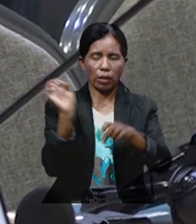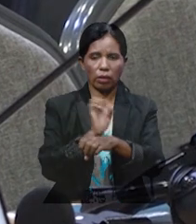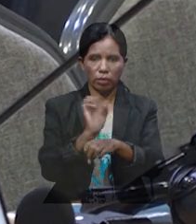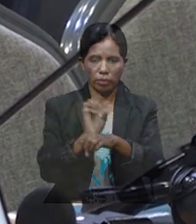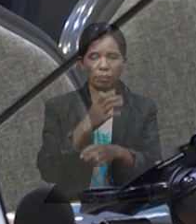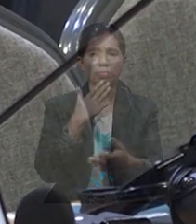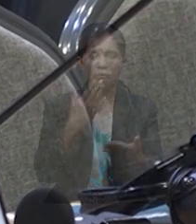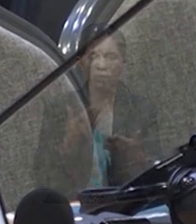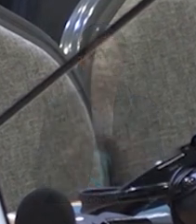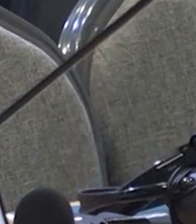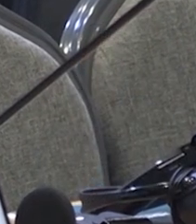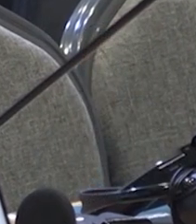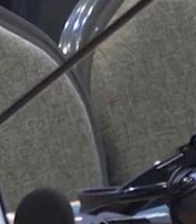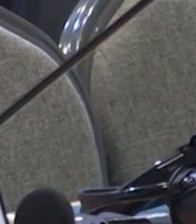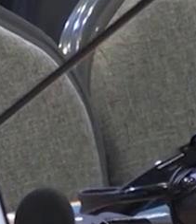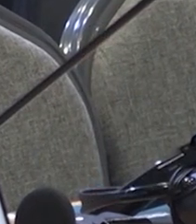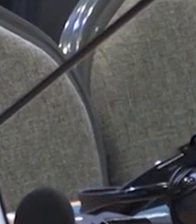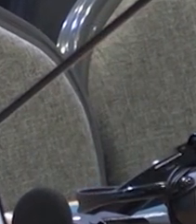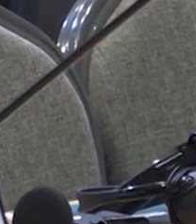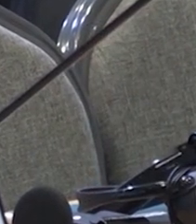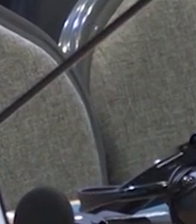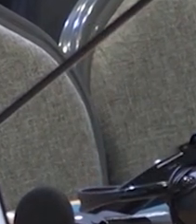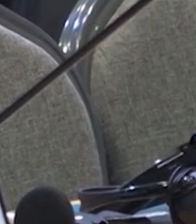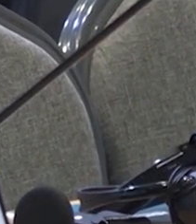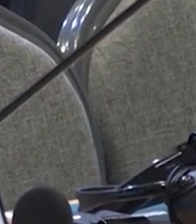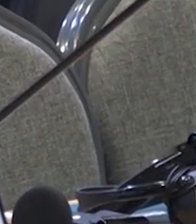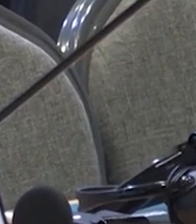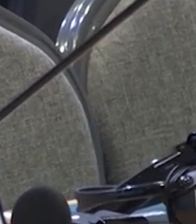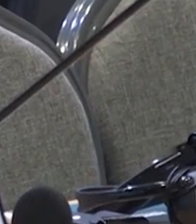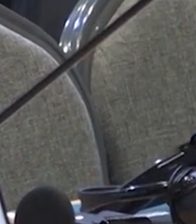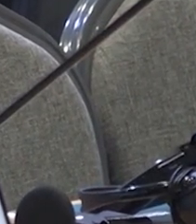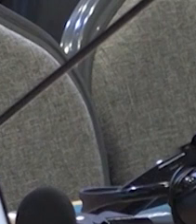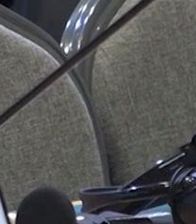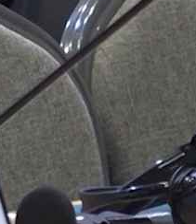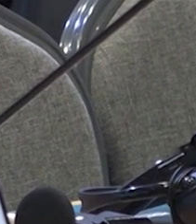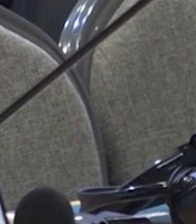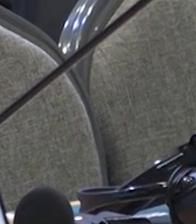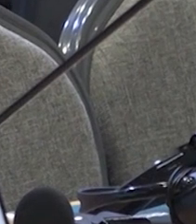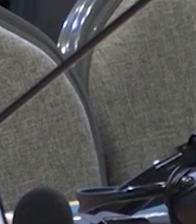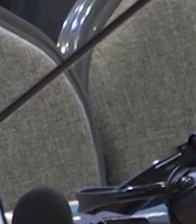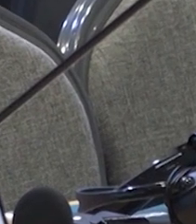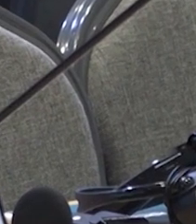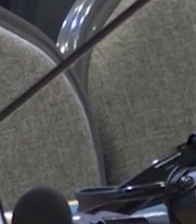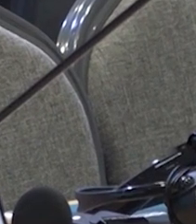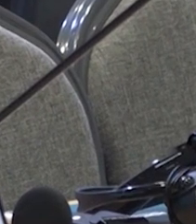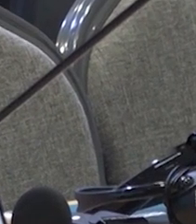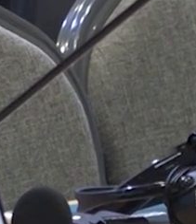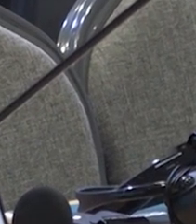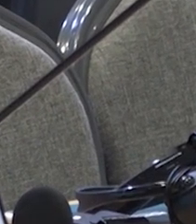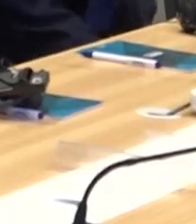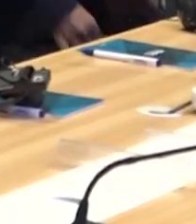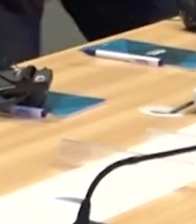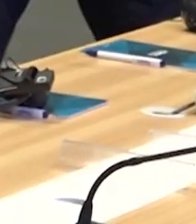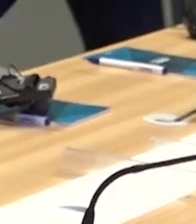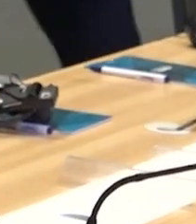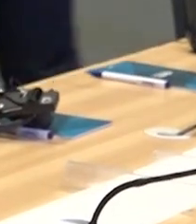diversificada, nebe resiliente, inclusiva, no sustentável, lihusi integração economia global. Lihusi reunião mesa redonda,